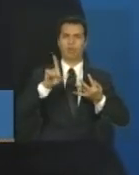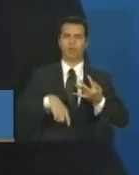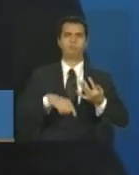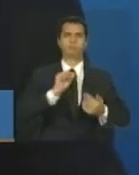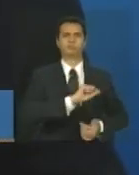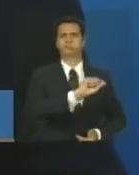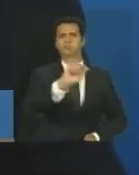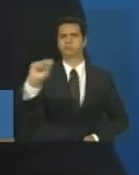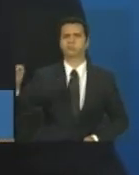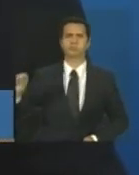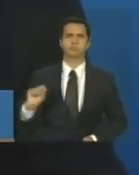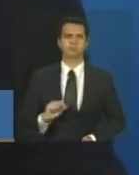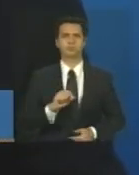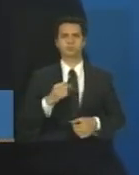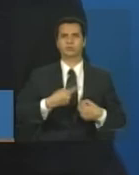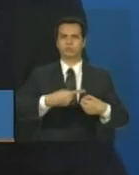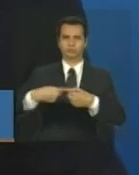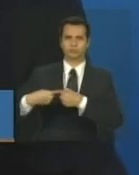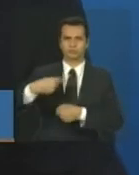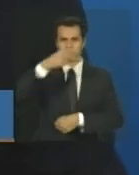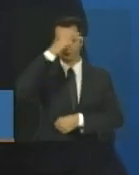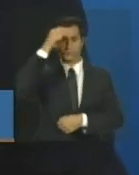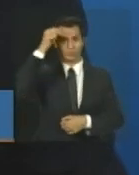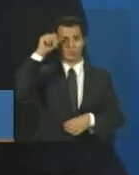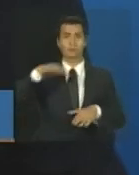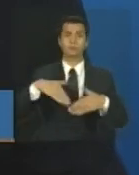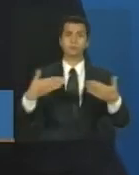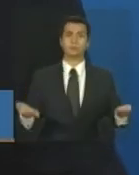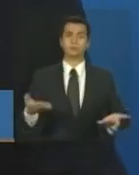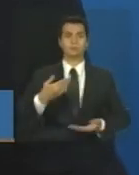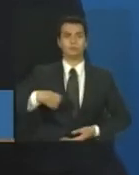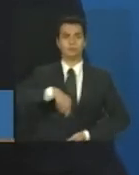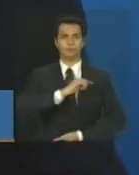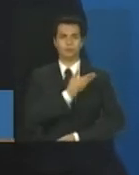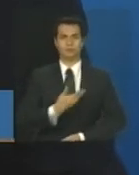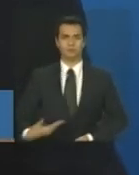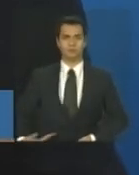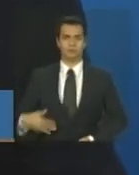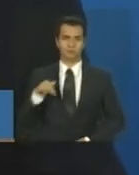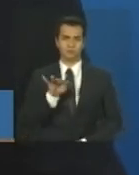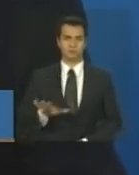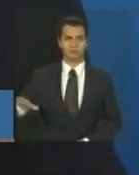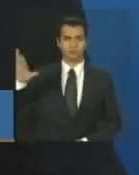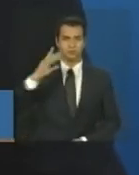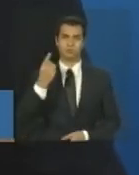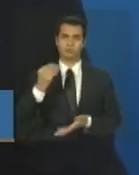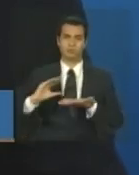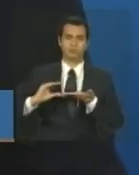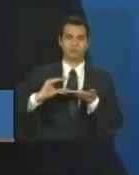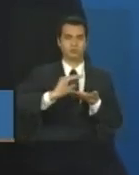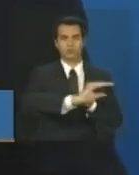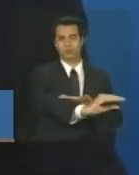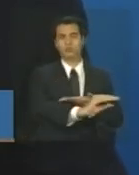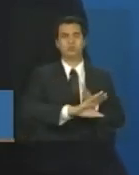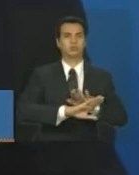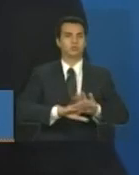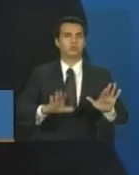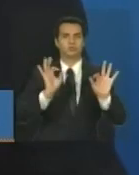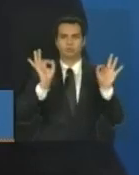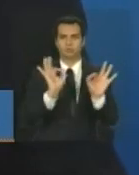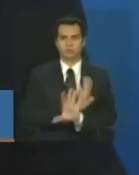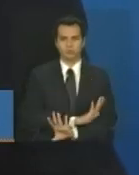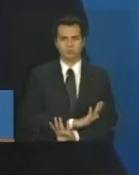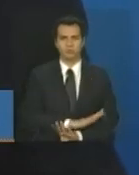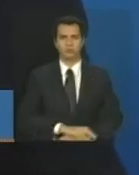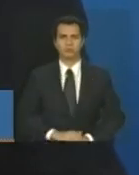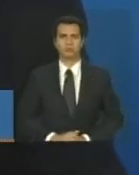município é para União esse recurso já aconteceu a prestação de conta você já a